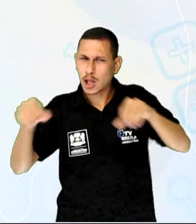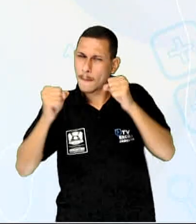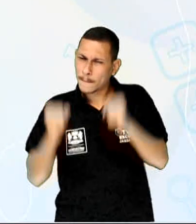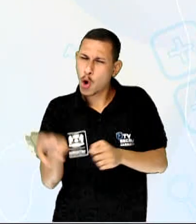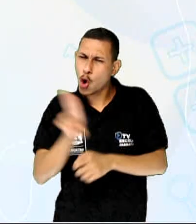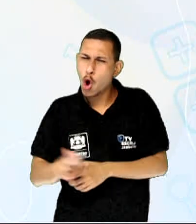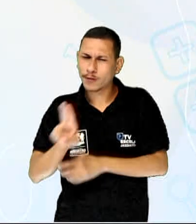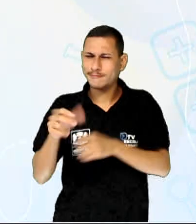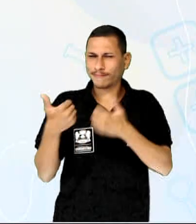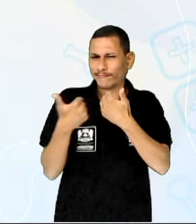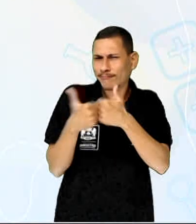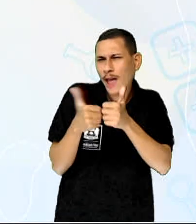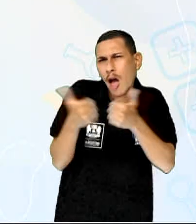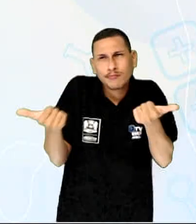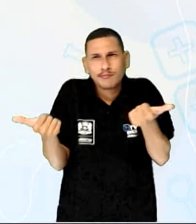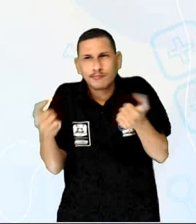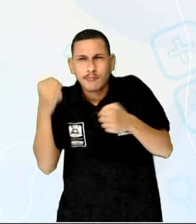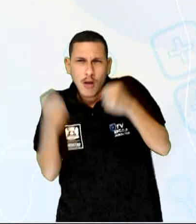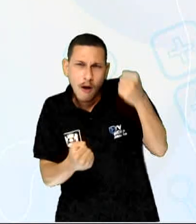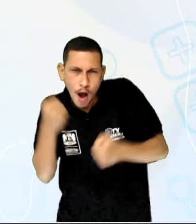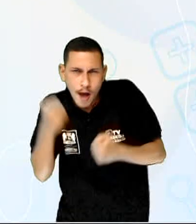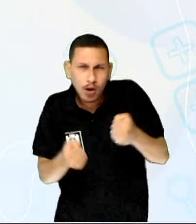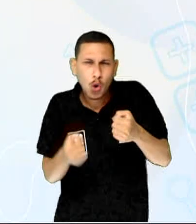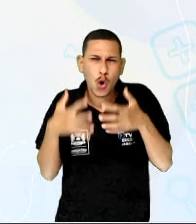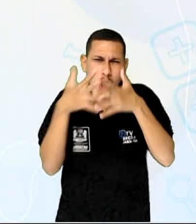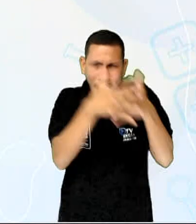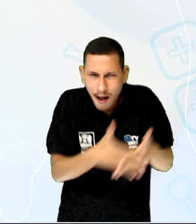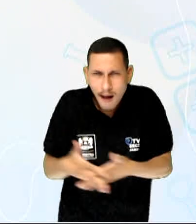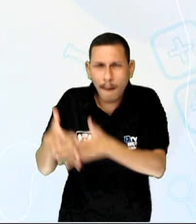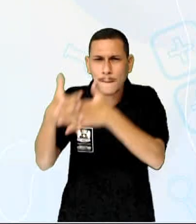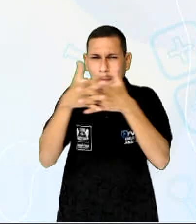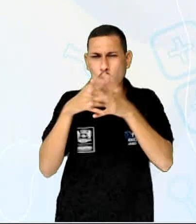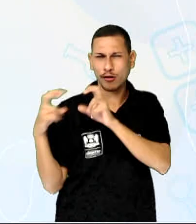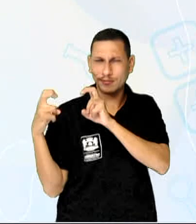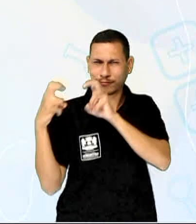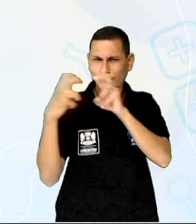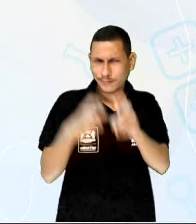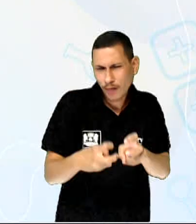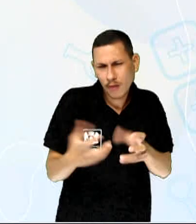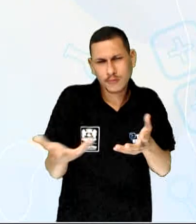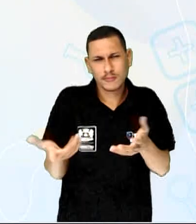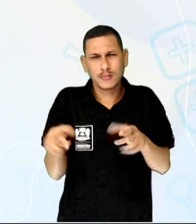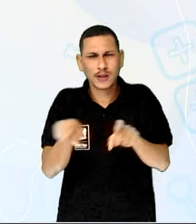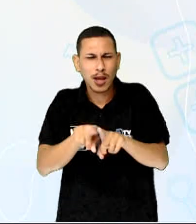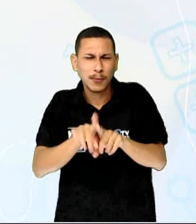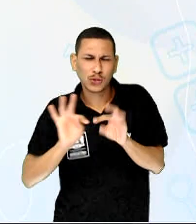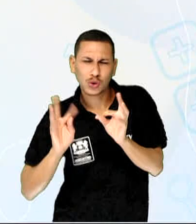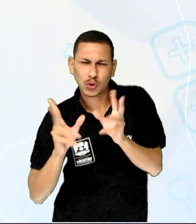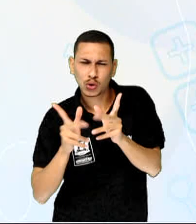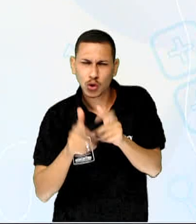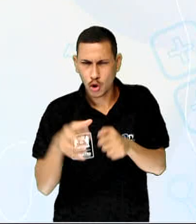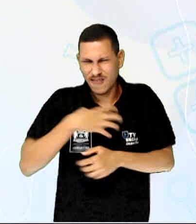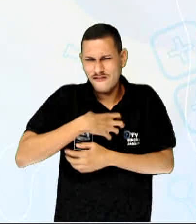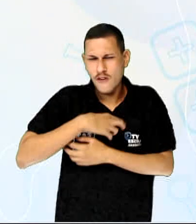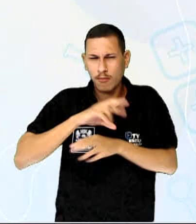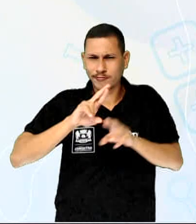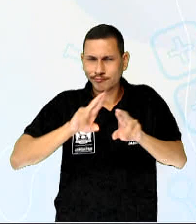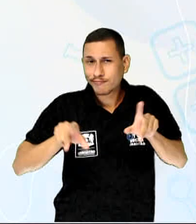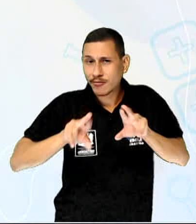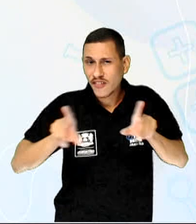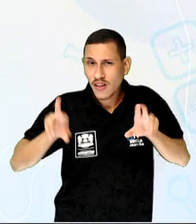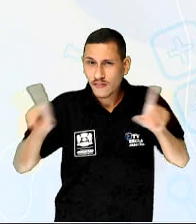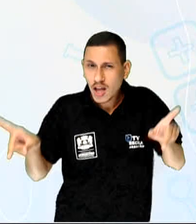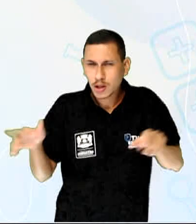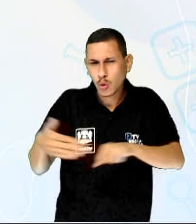carros, ônibus, motos, caminhões, trens, metrôs e todos os outros tipos que se deslocam